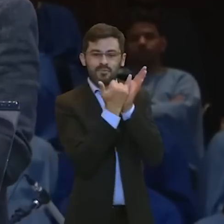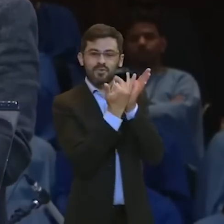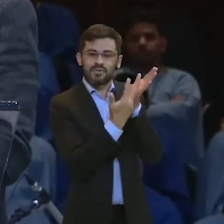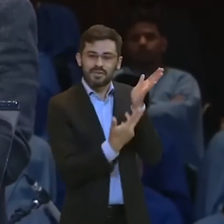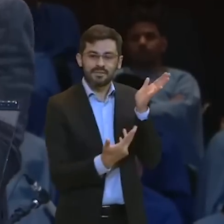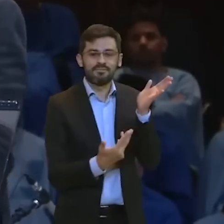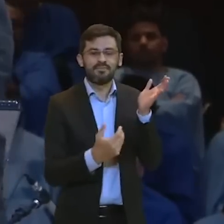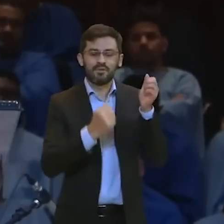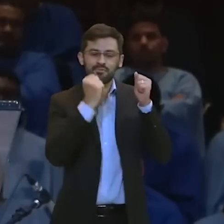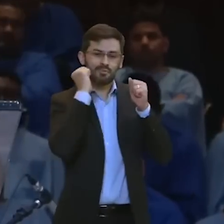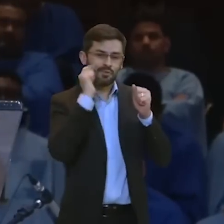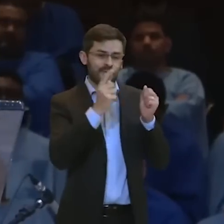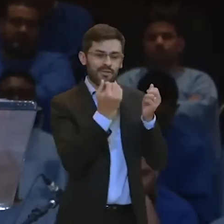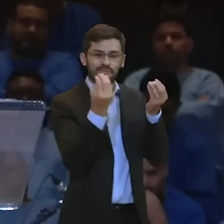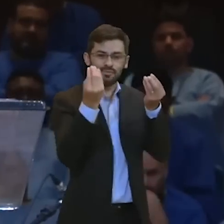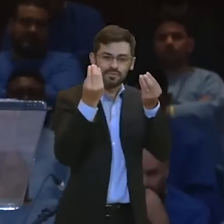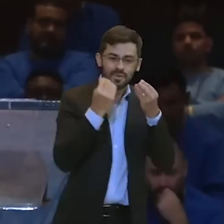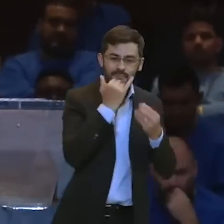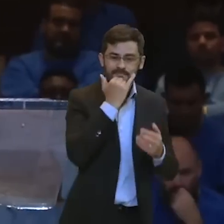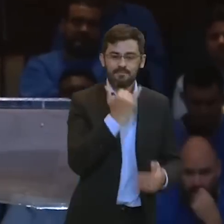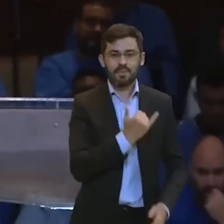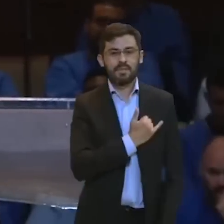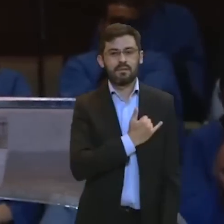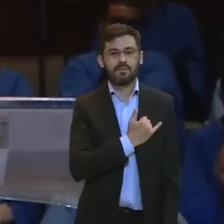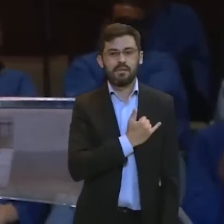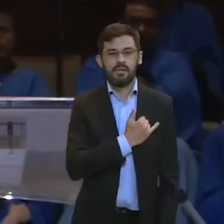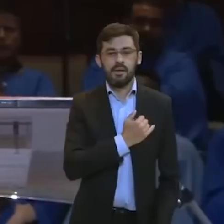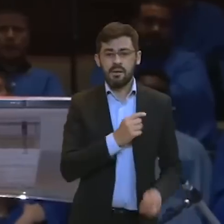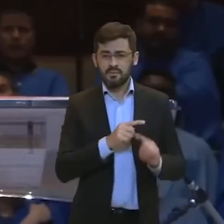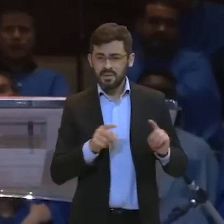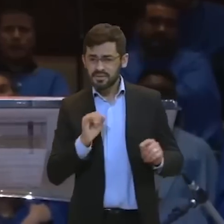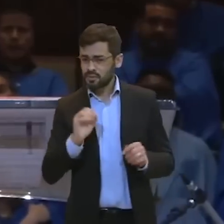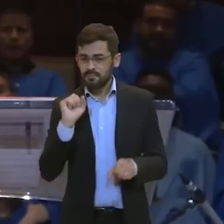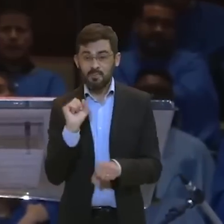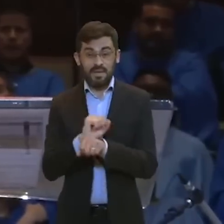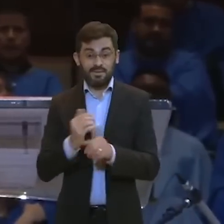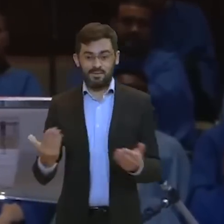faz. Mas se ele só parasse nessa parte,